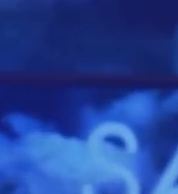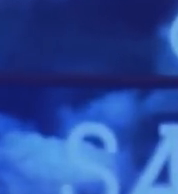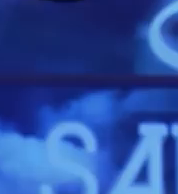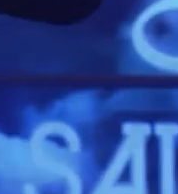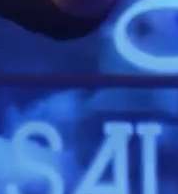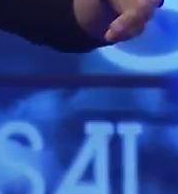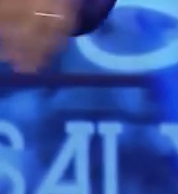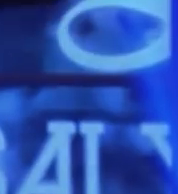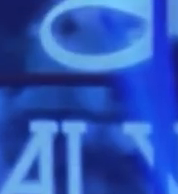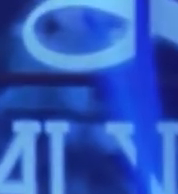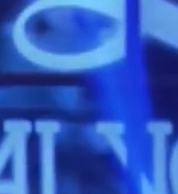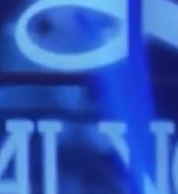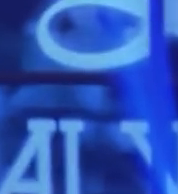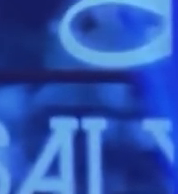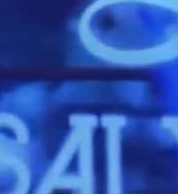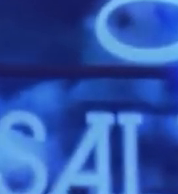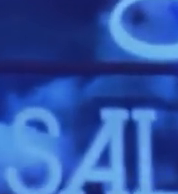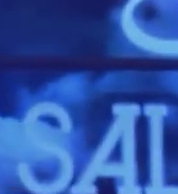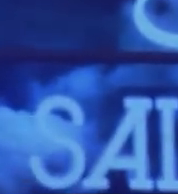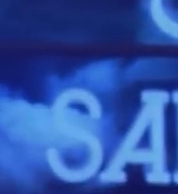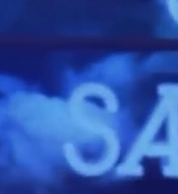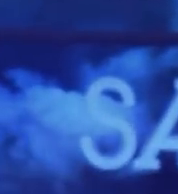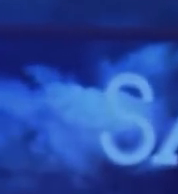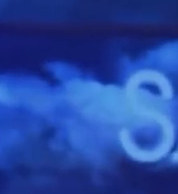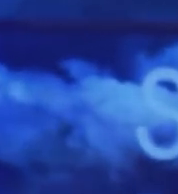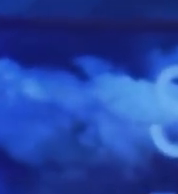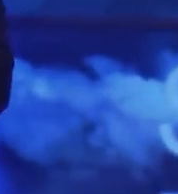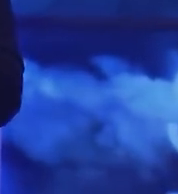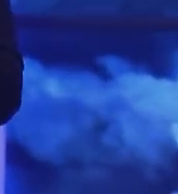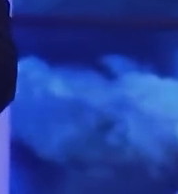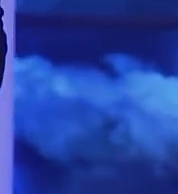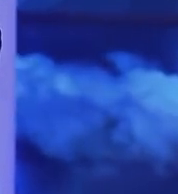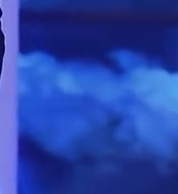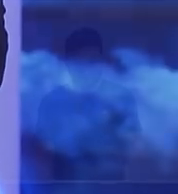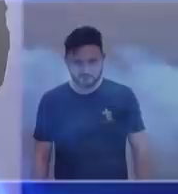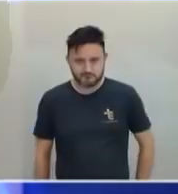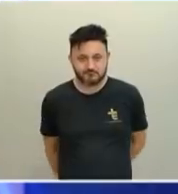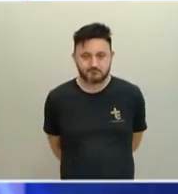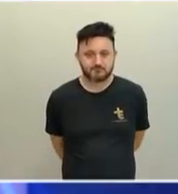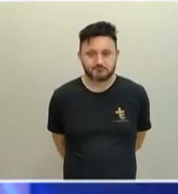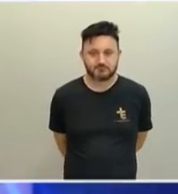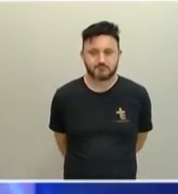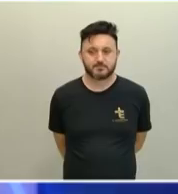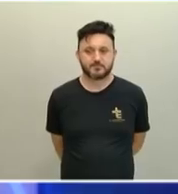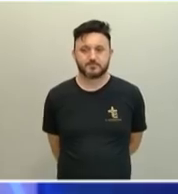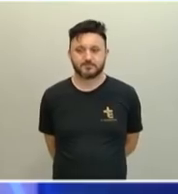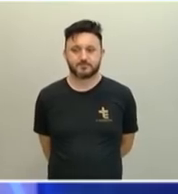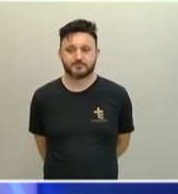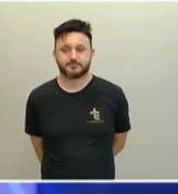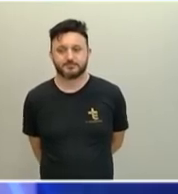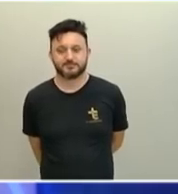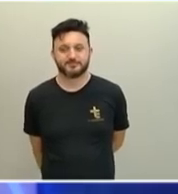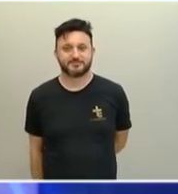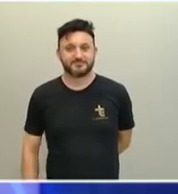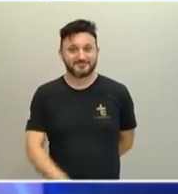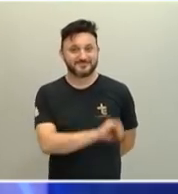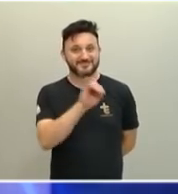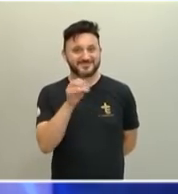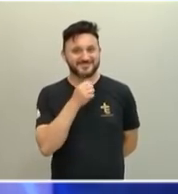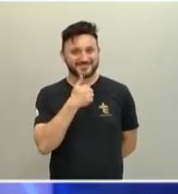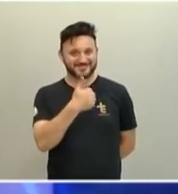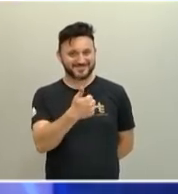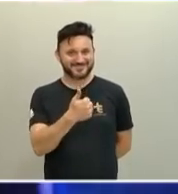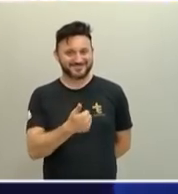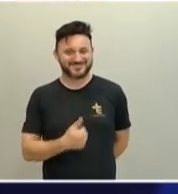empresa. Seja você um colaborador ou dono dela, você vai endereçar e dizer assim, ó, esta empresa, este filho, esta casa,